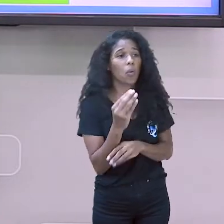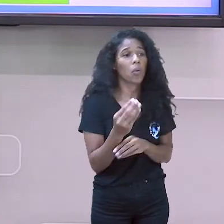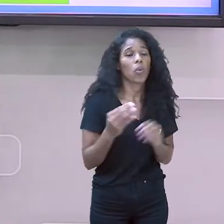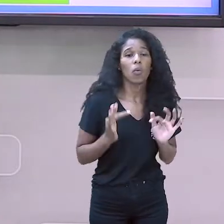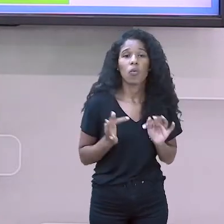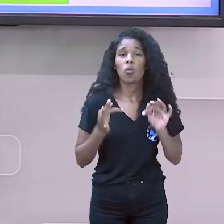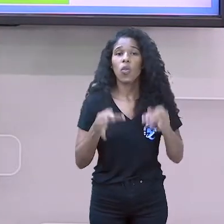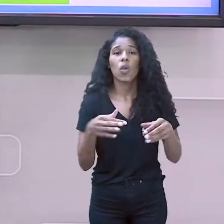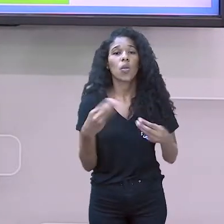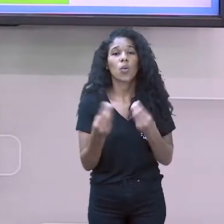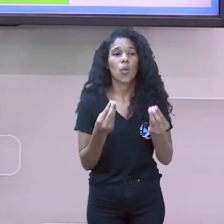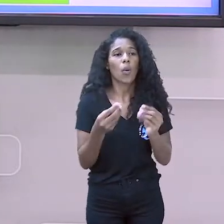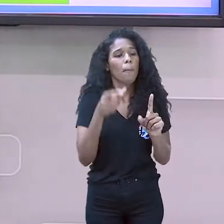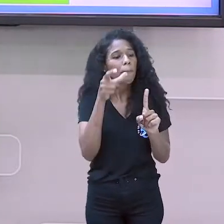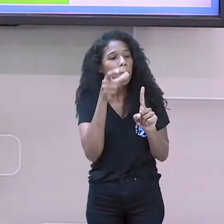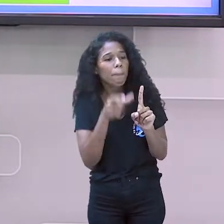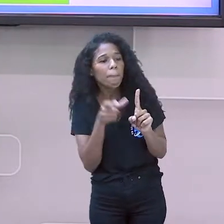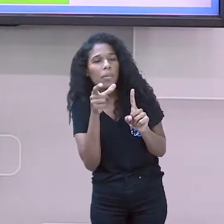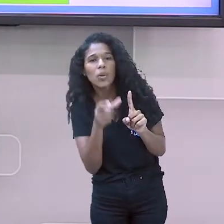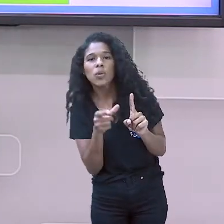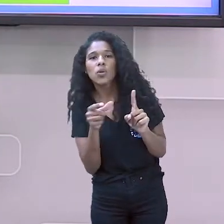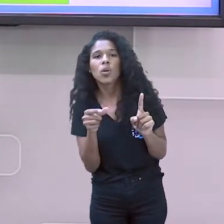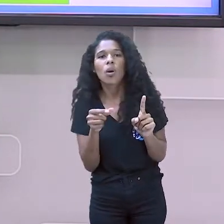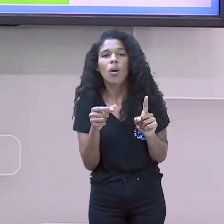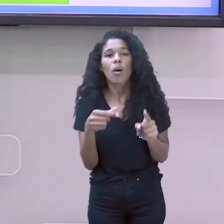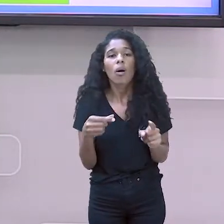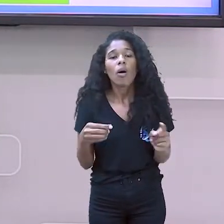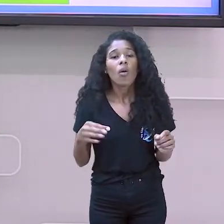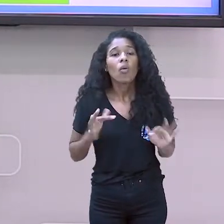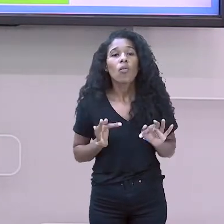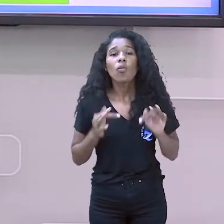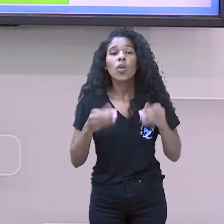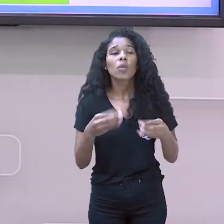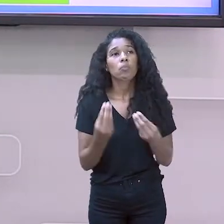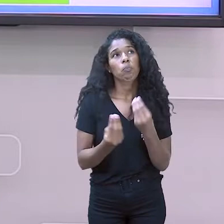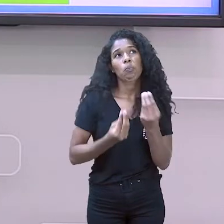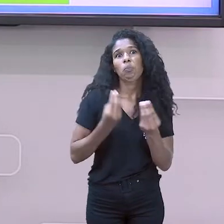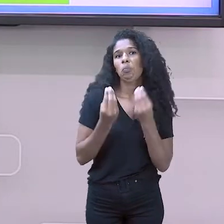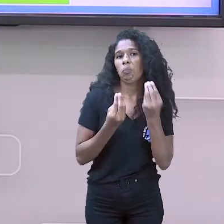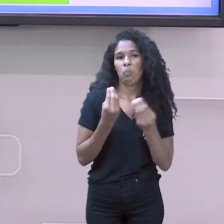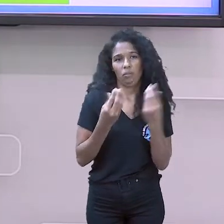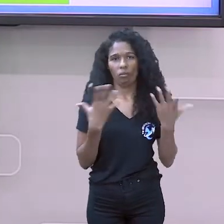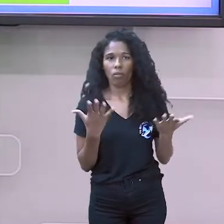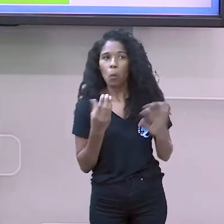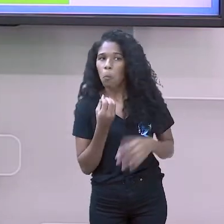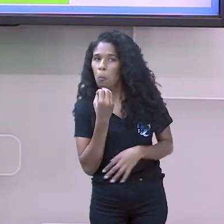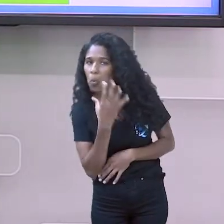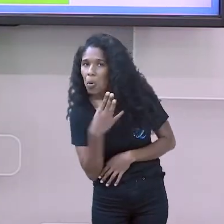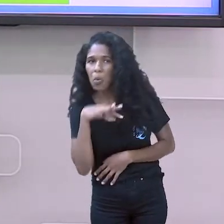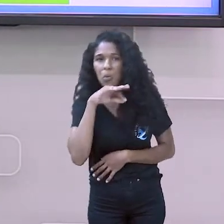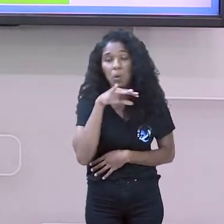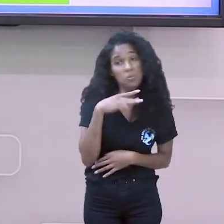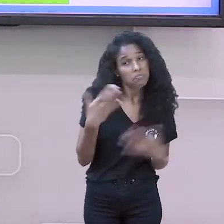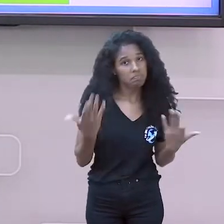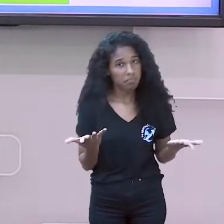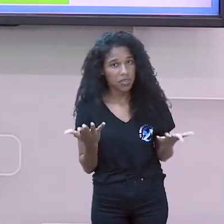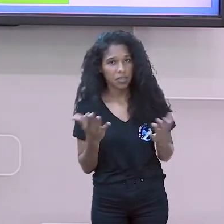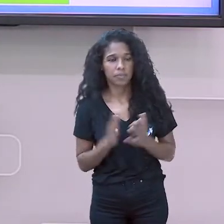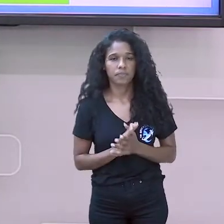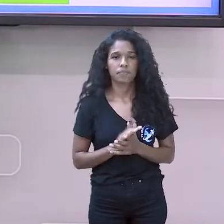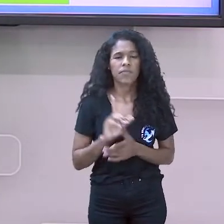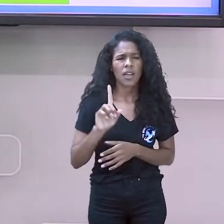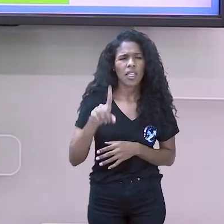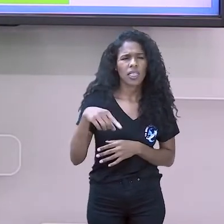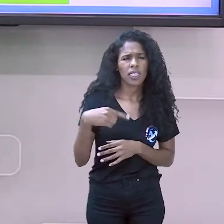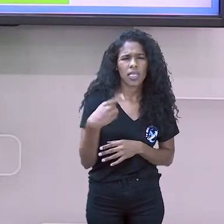Como cada um vai terminar, se vai terminar bem, se vai terminar mal. Problema aí, né? Pois é. E depois que a